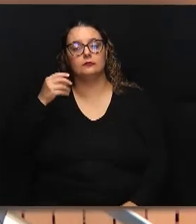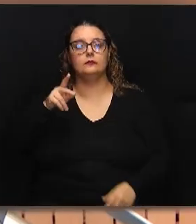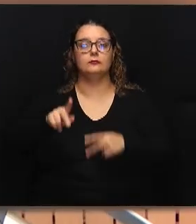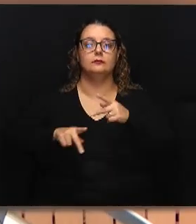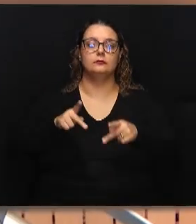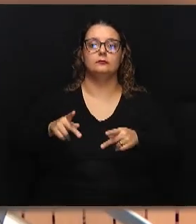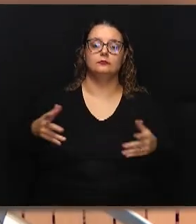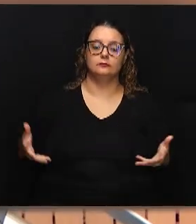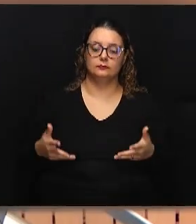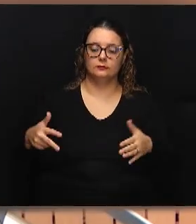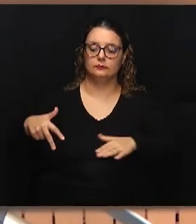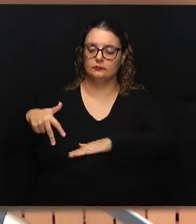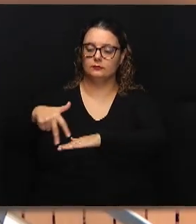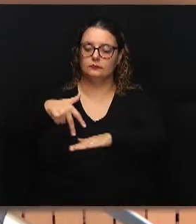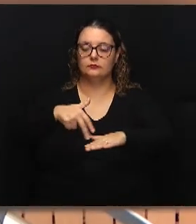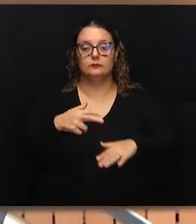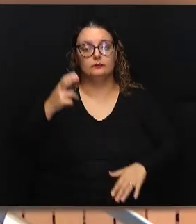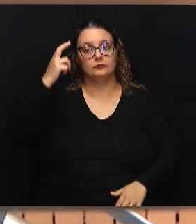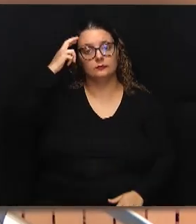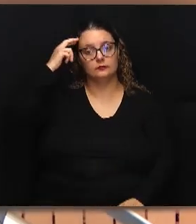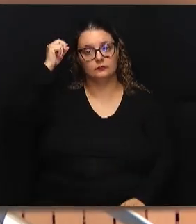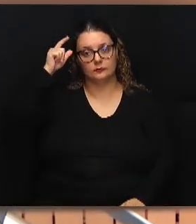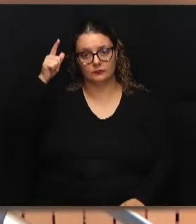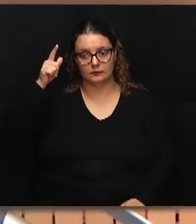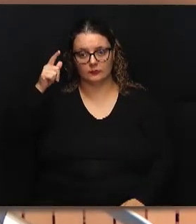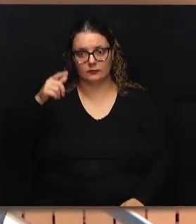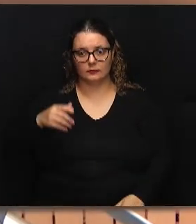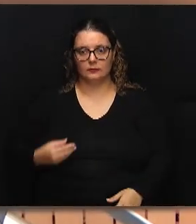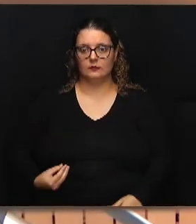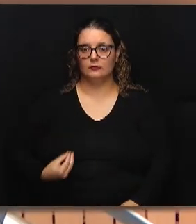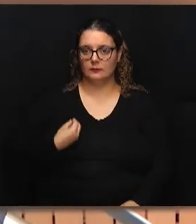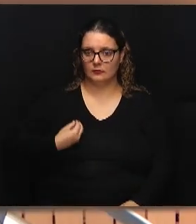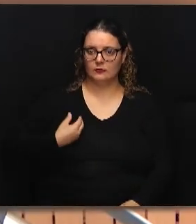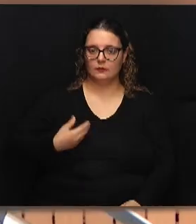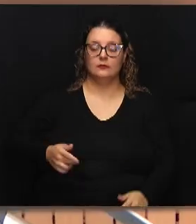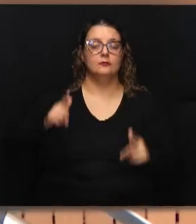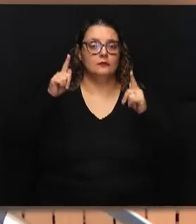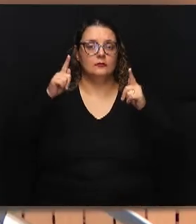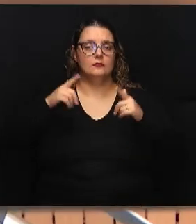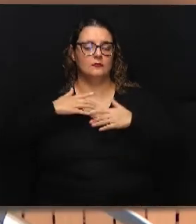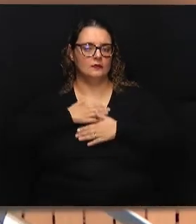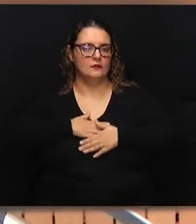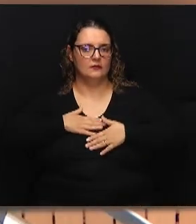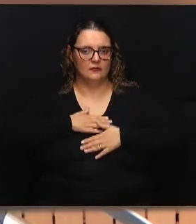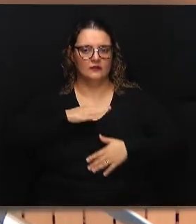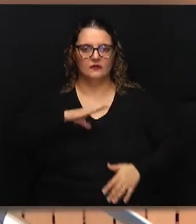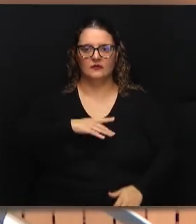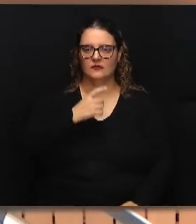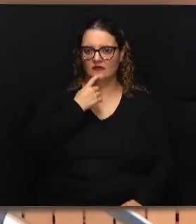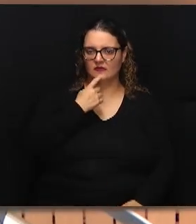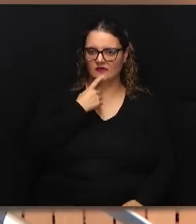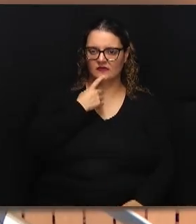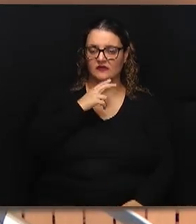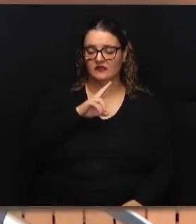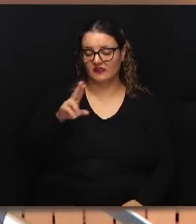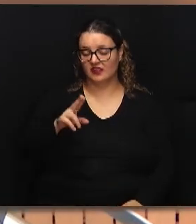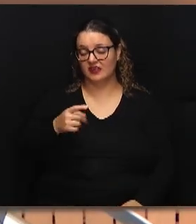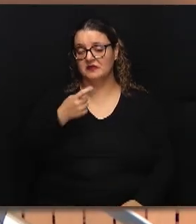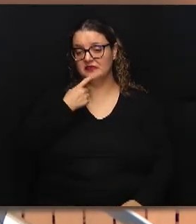os espaços culturais, a viver e a curtir a cidade, levando o nome de